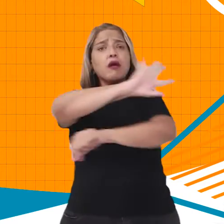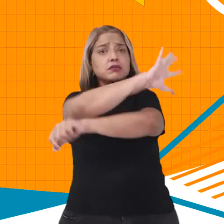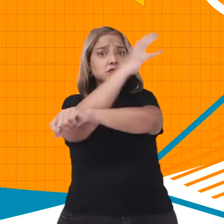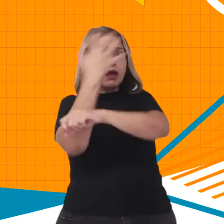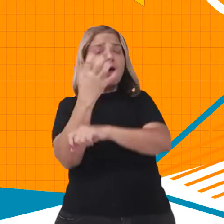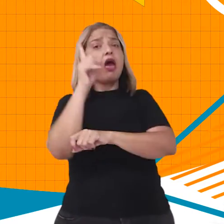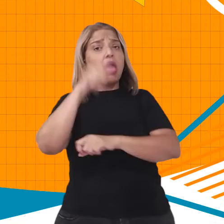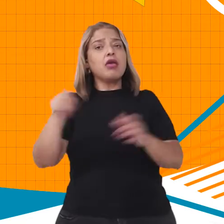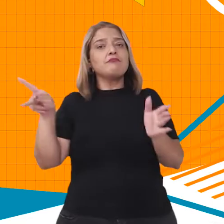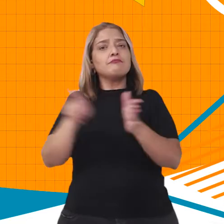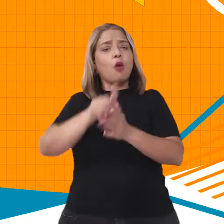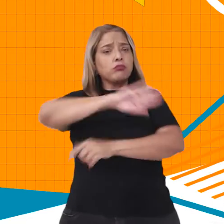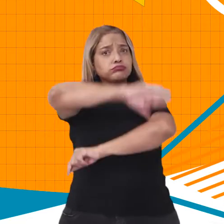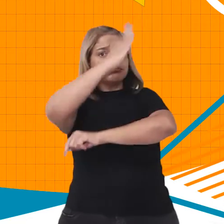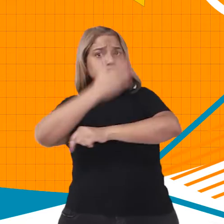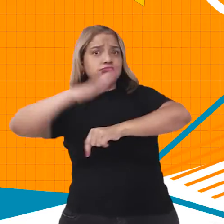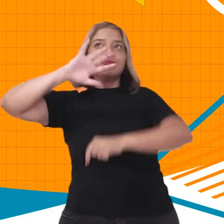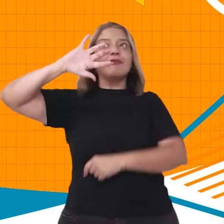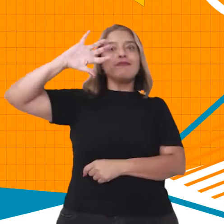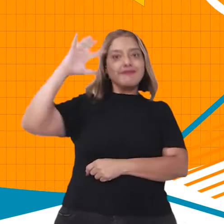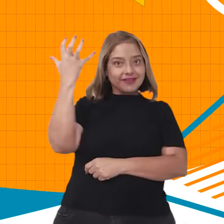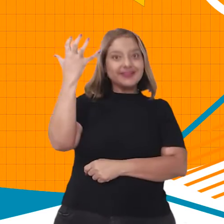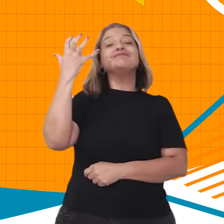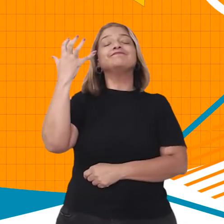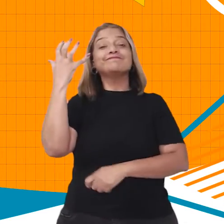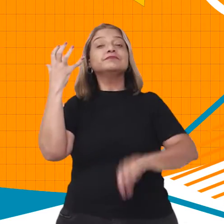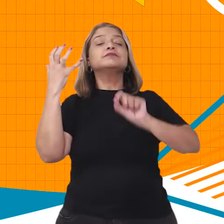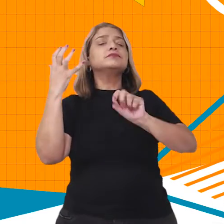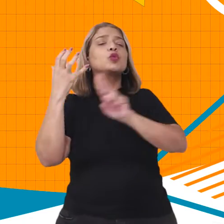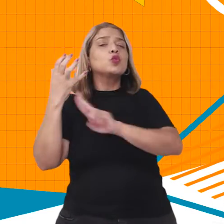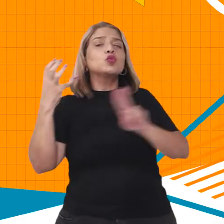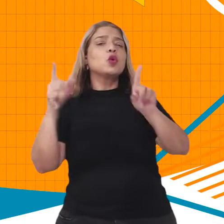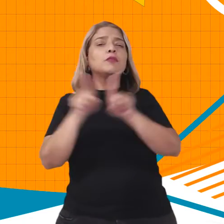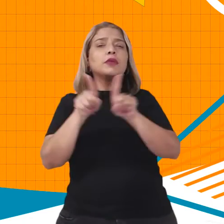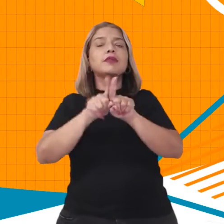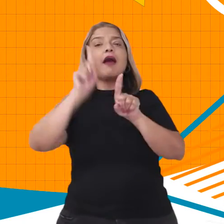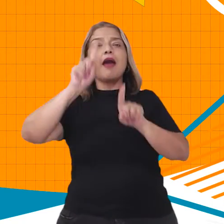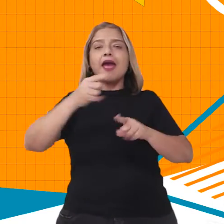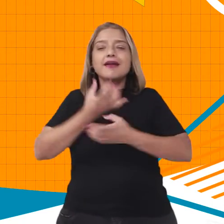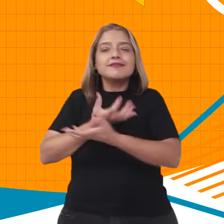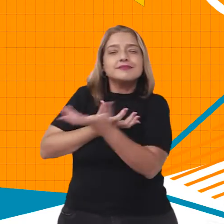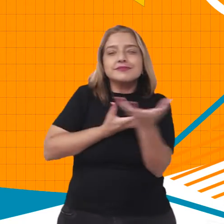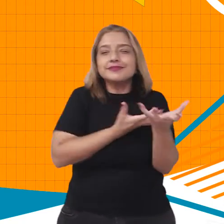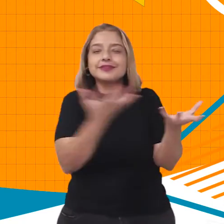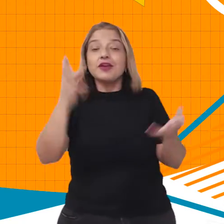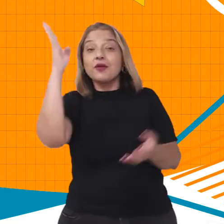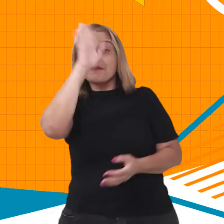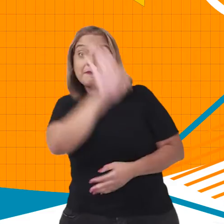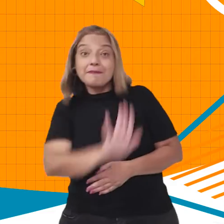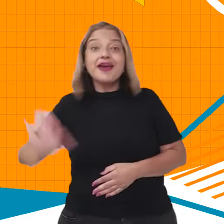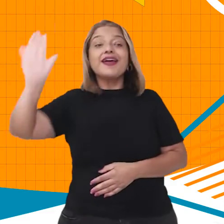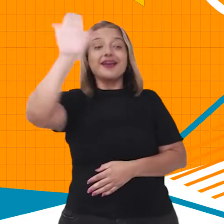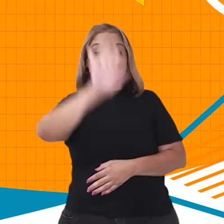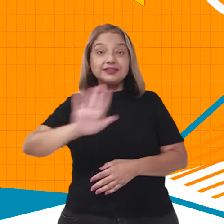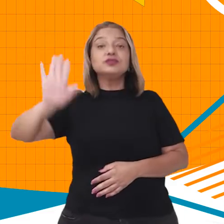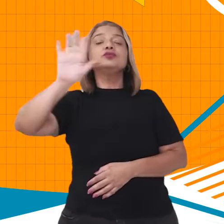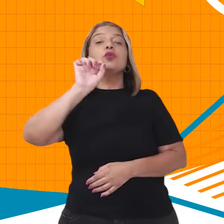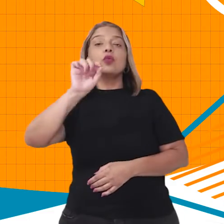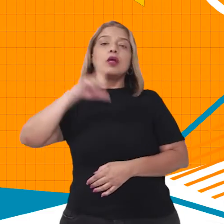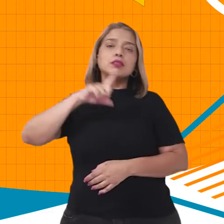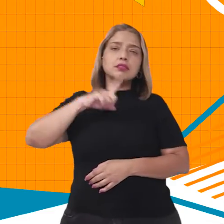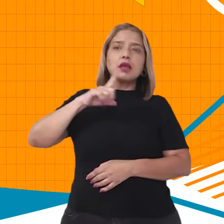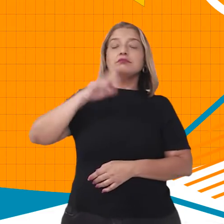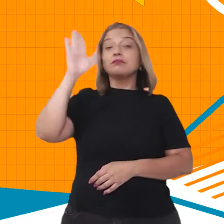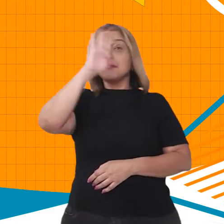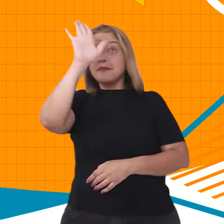E o Cerrado é um domínio morfoclimático, também chamado de savana brasileira. Sua maior parte está localizada na